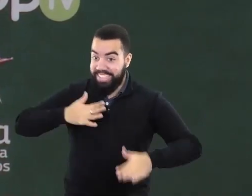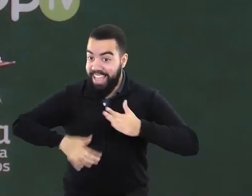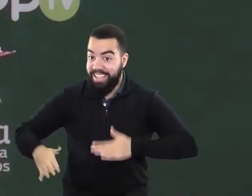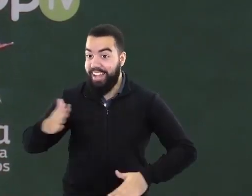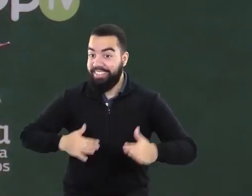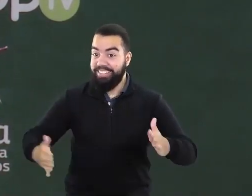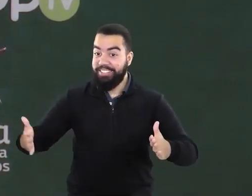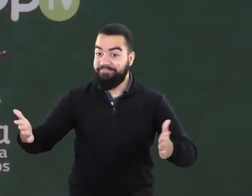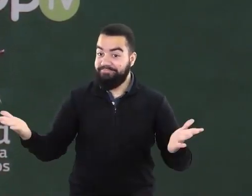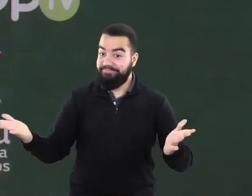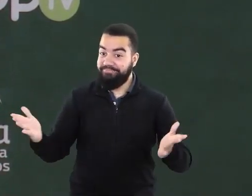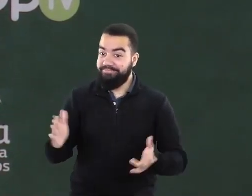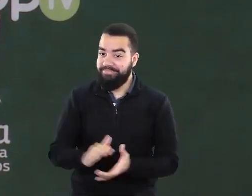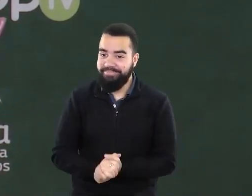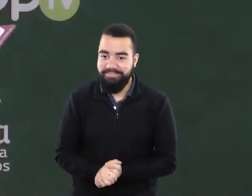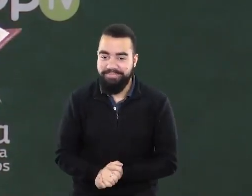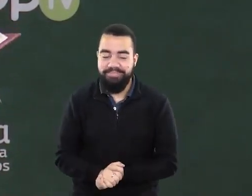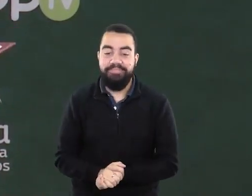No bolso.